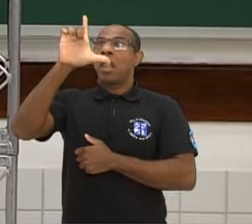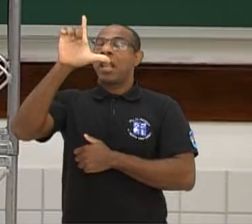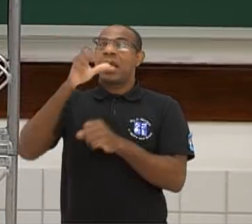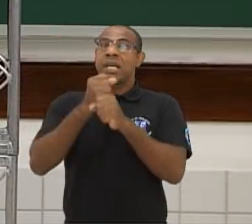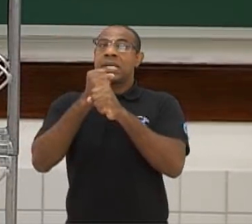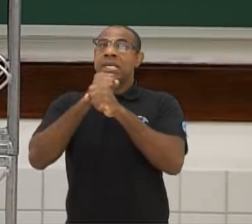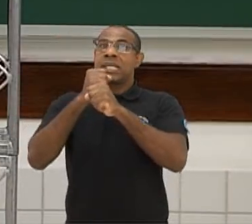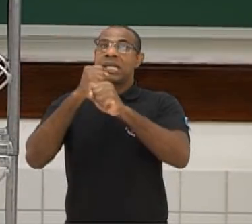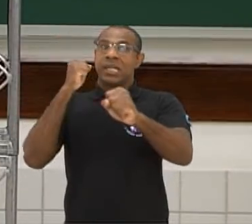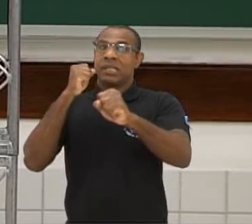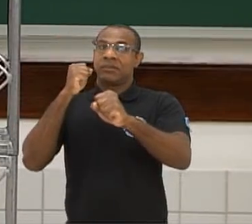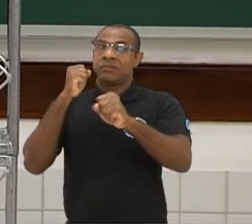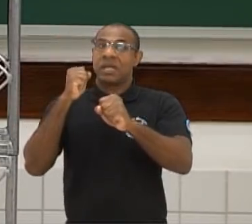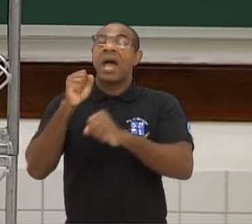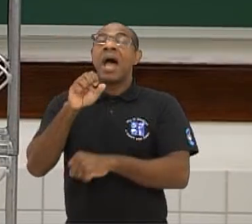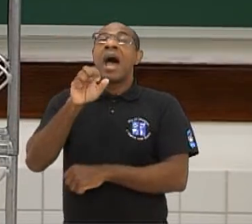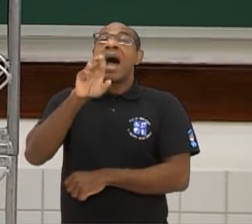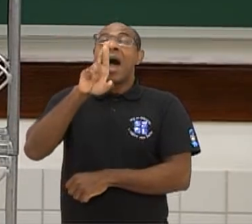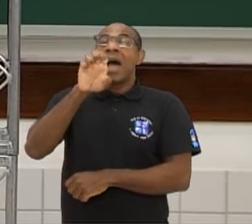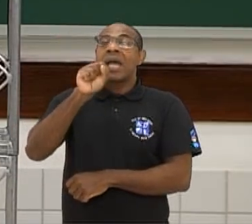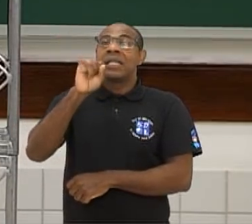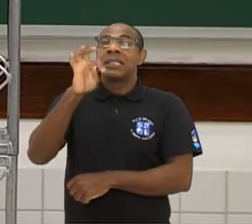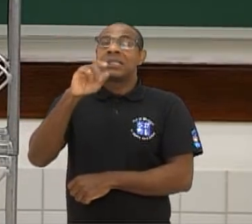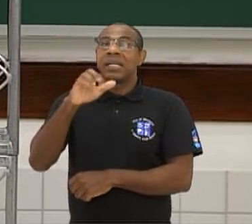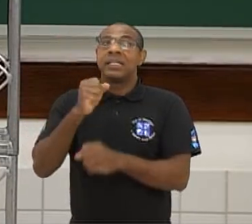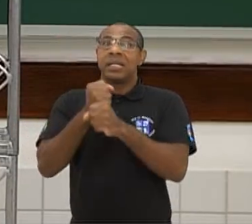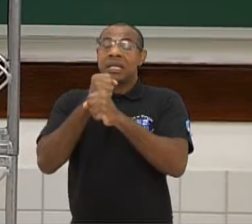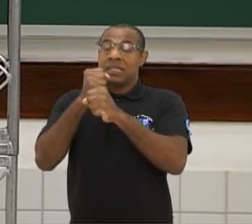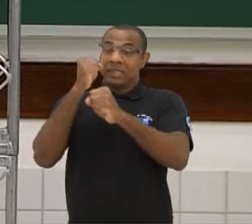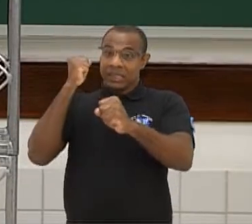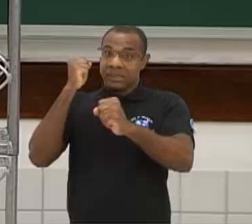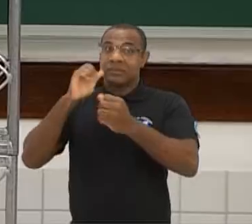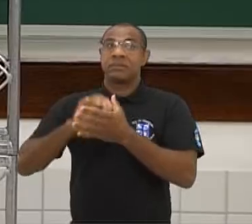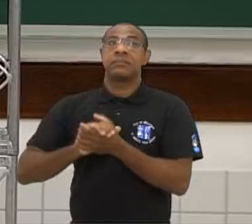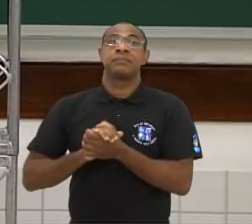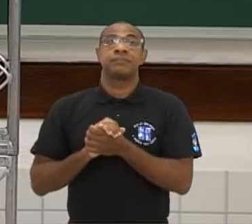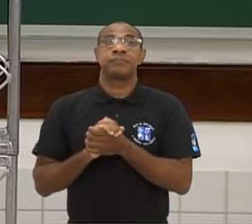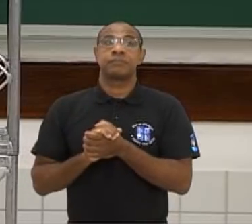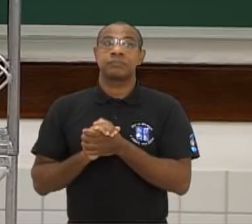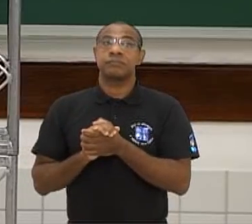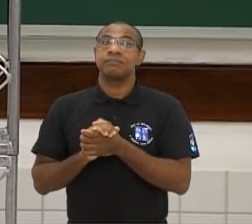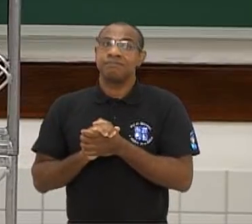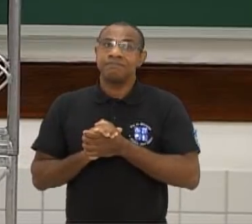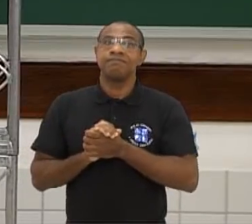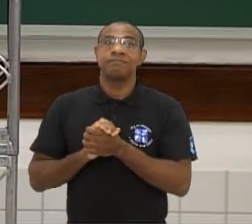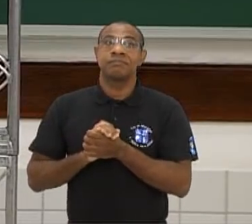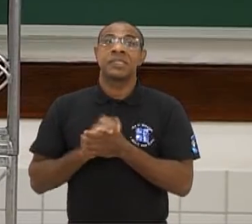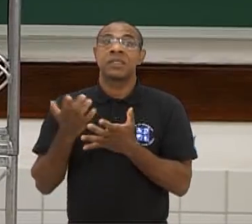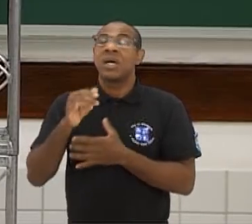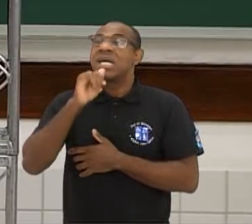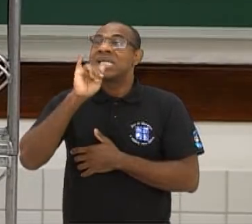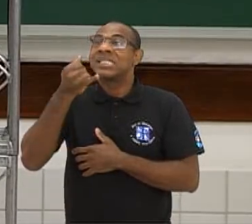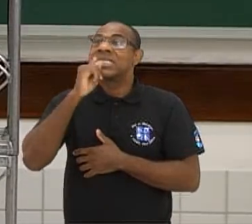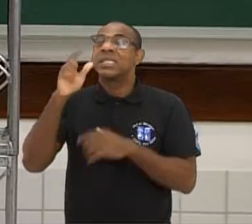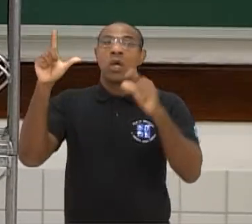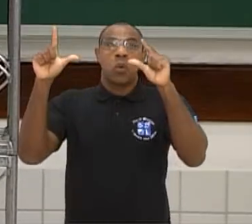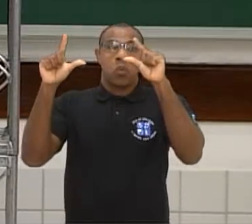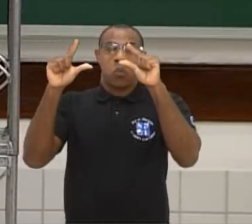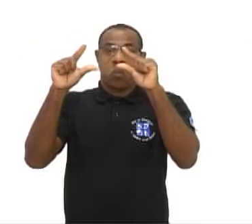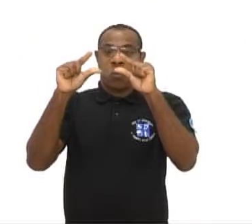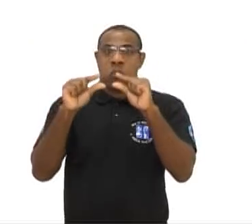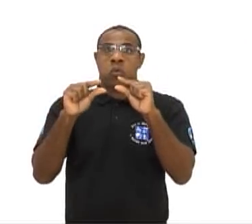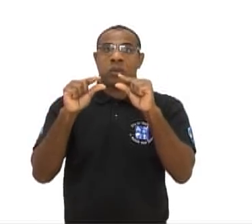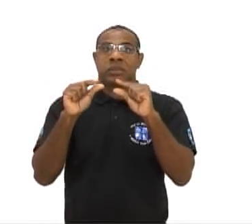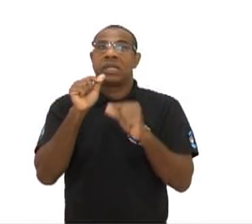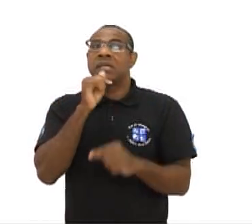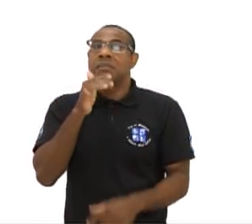vai ser grande. E o que vai ser a corrente elétrica? Pequena. Então você tem o